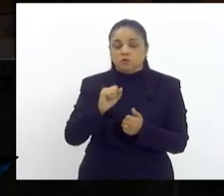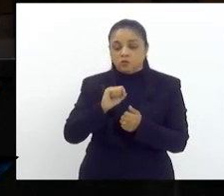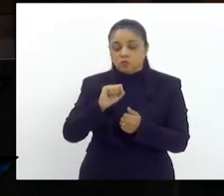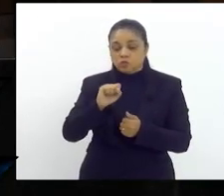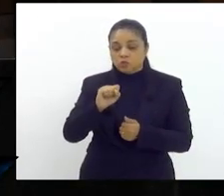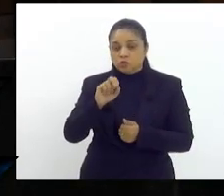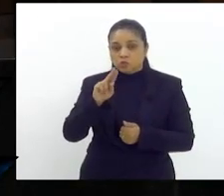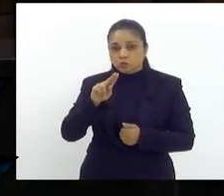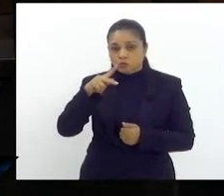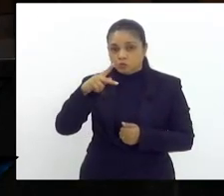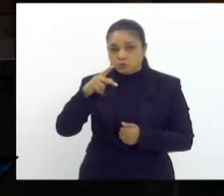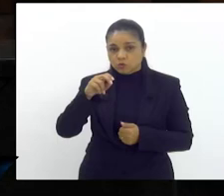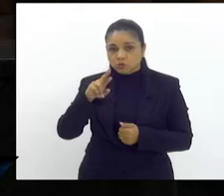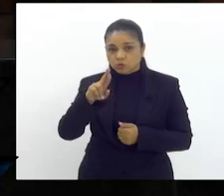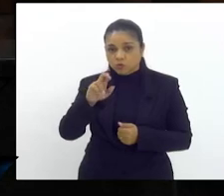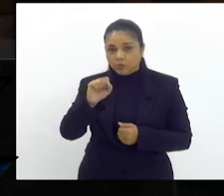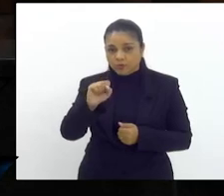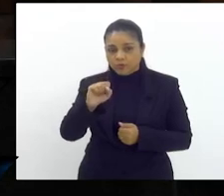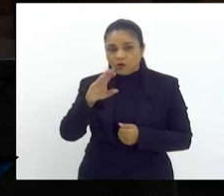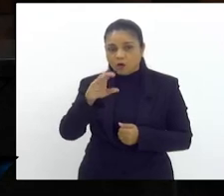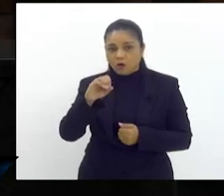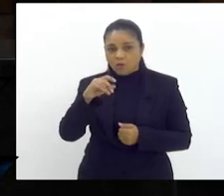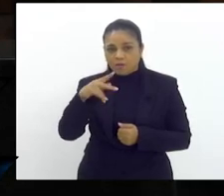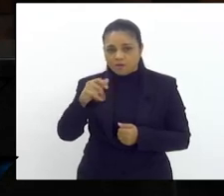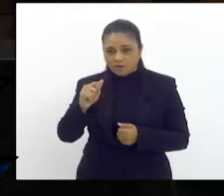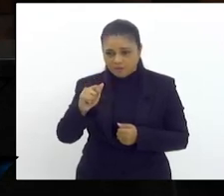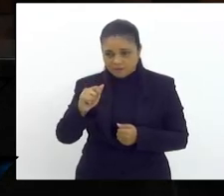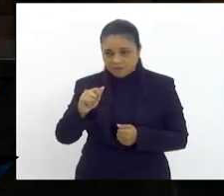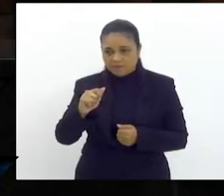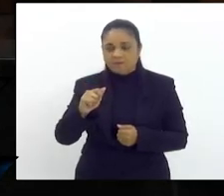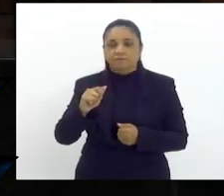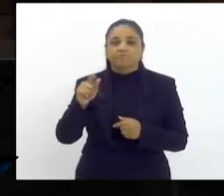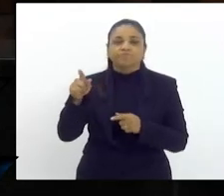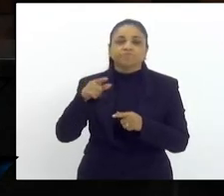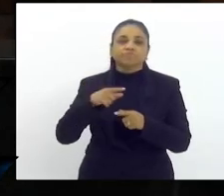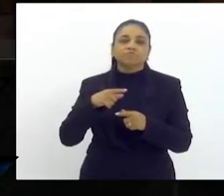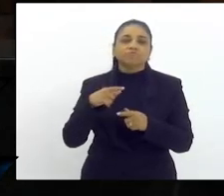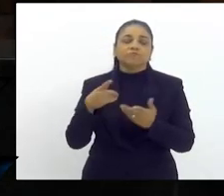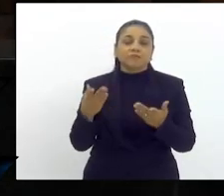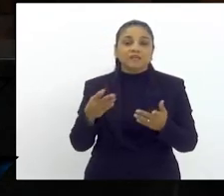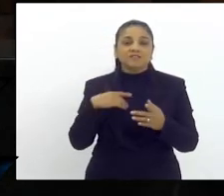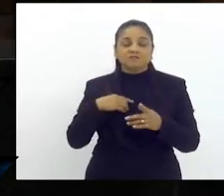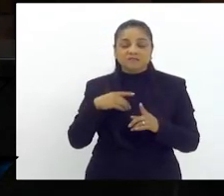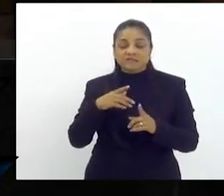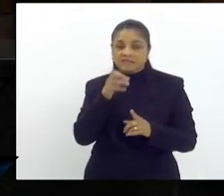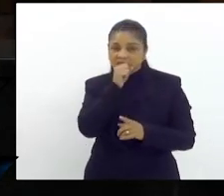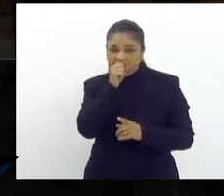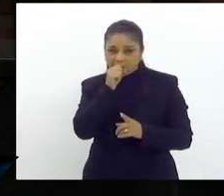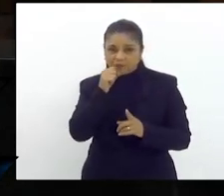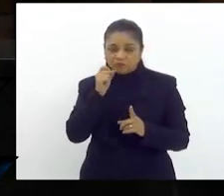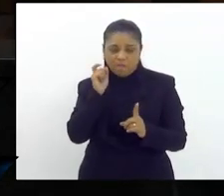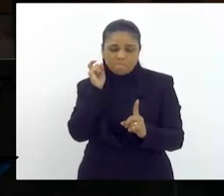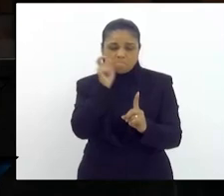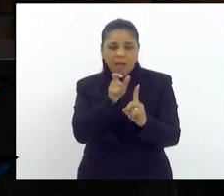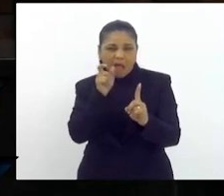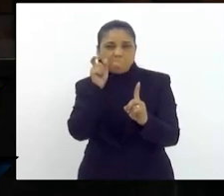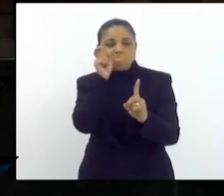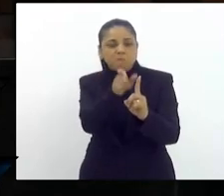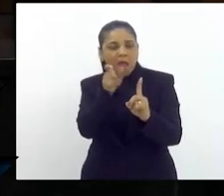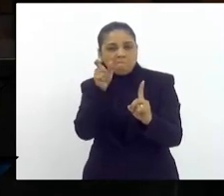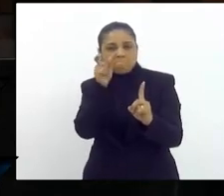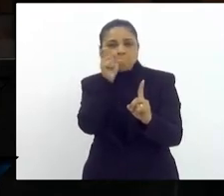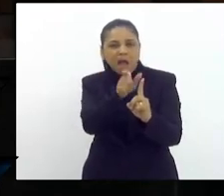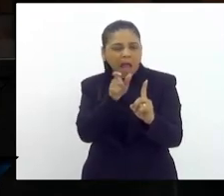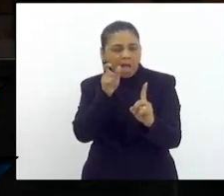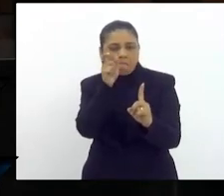no último sábado foi atacado ferozmente por xingamentos racistas proferidos